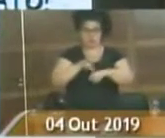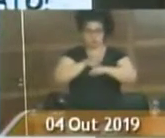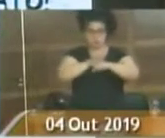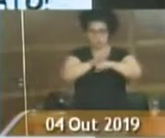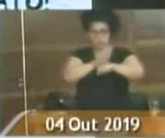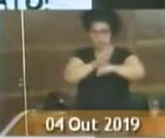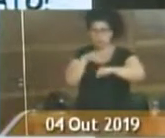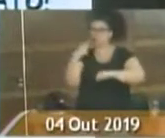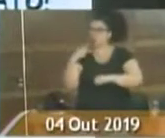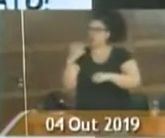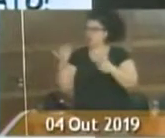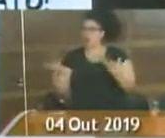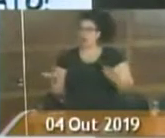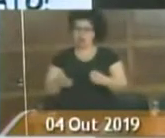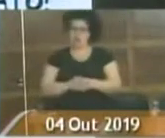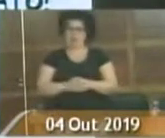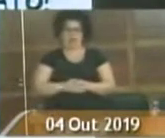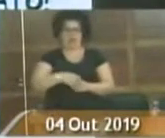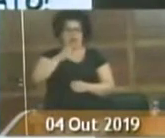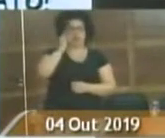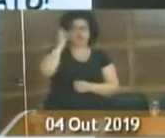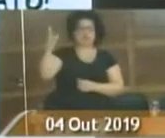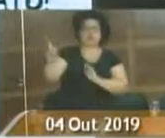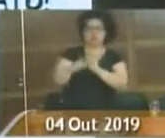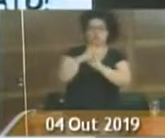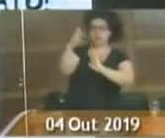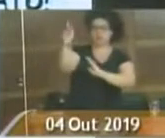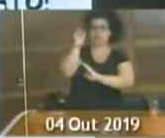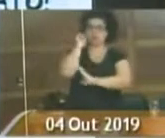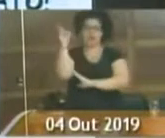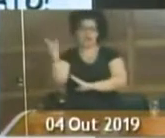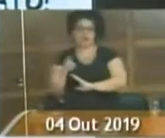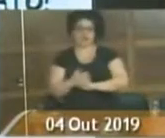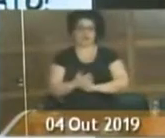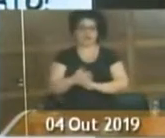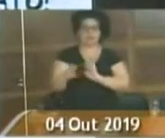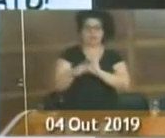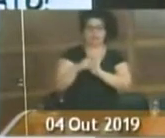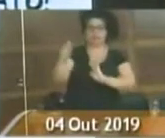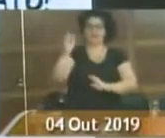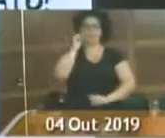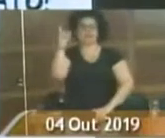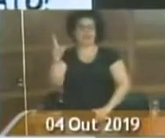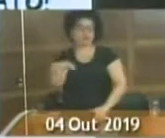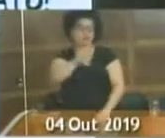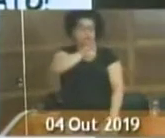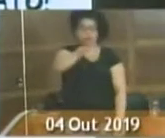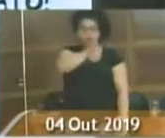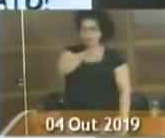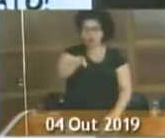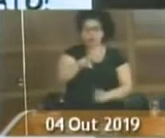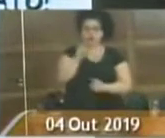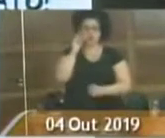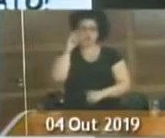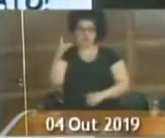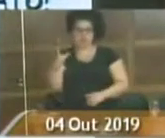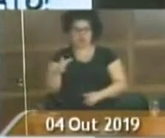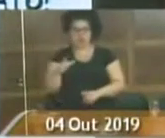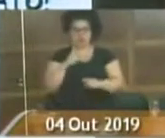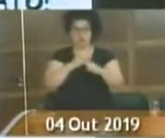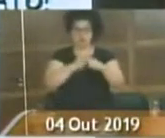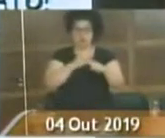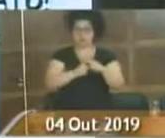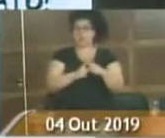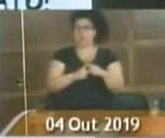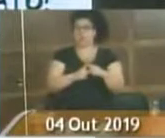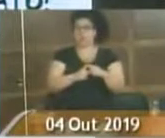muita gente fala assim, ah, é a doença do gato, é a doença do gato. Não, ela não é a doença do gato. Por quê? Porque